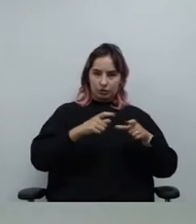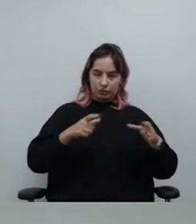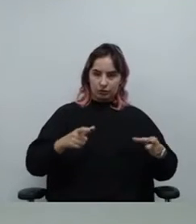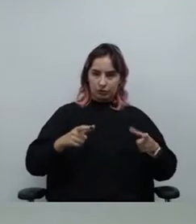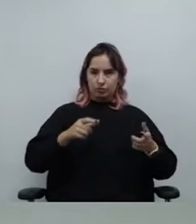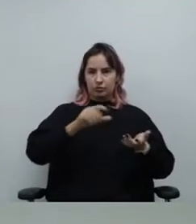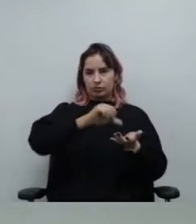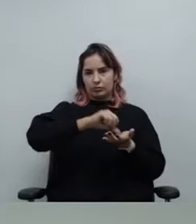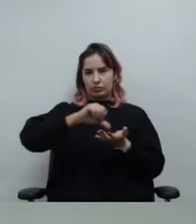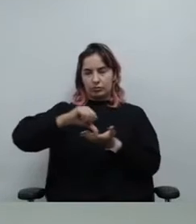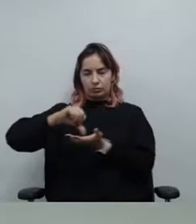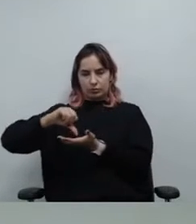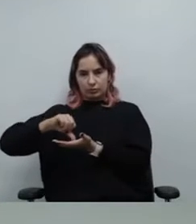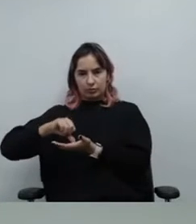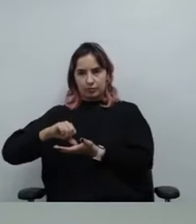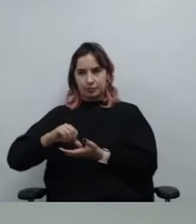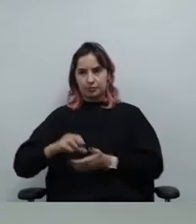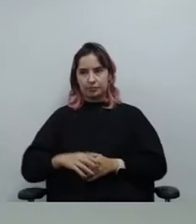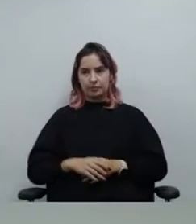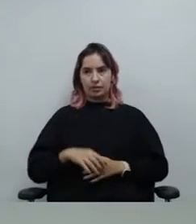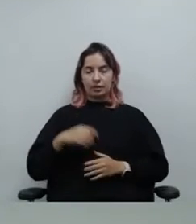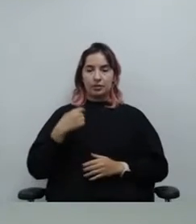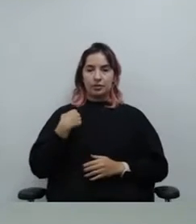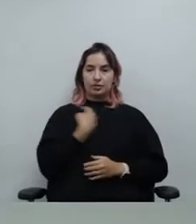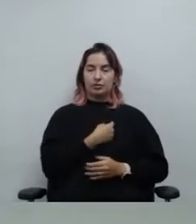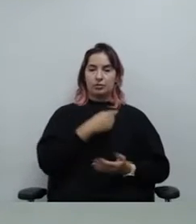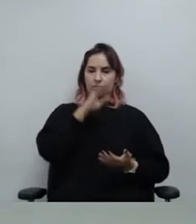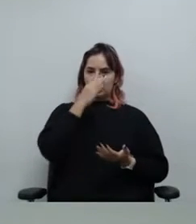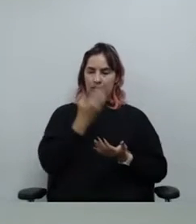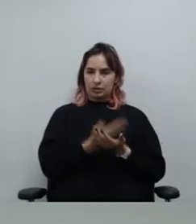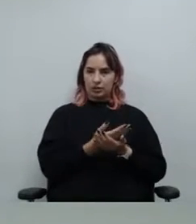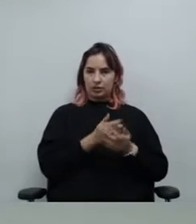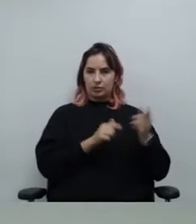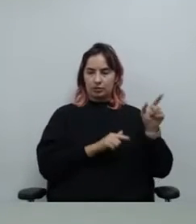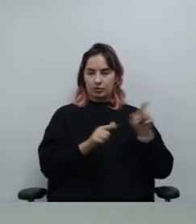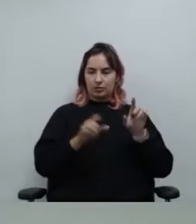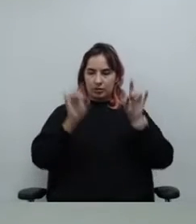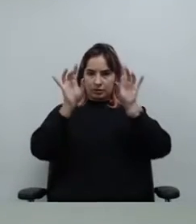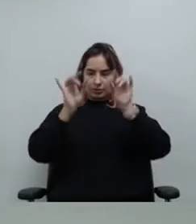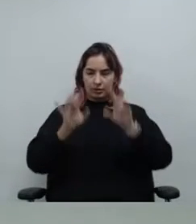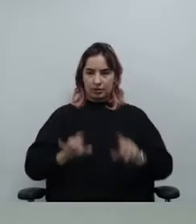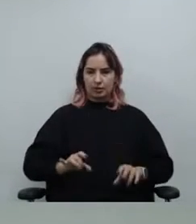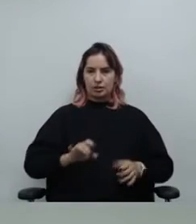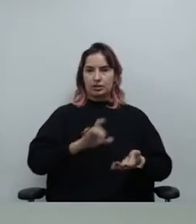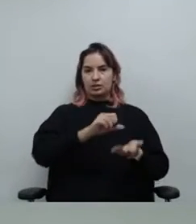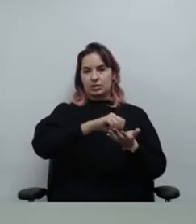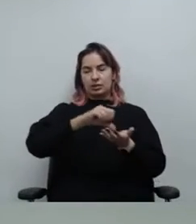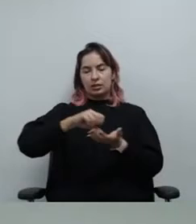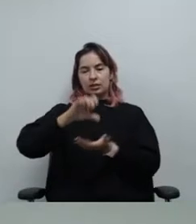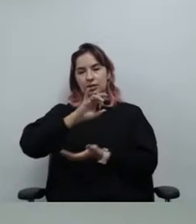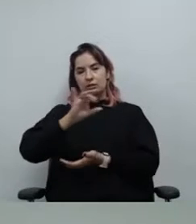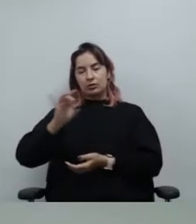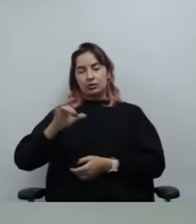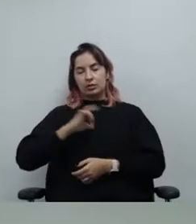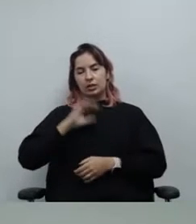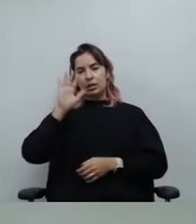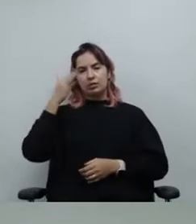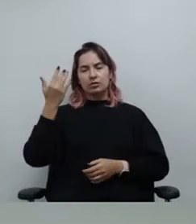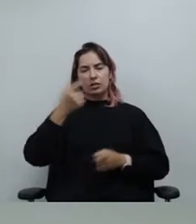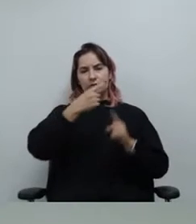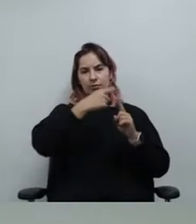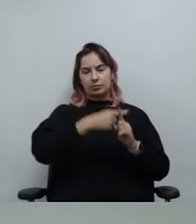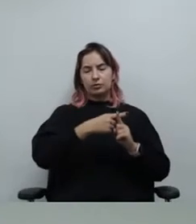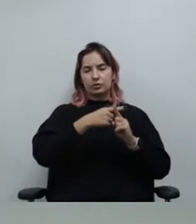diversidade e igualdade racial. Acreditamos que a atuação especializada de cada núcleo trará resultados positivos no combate às